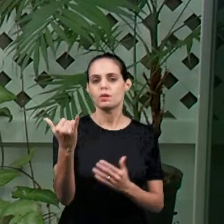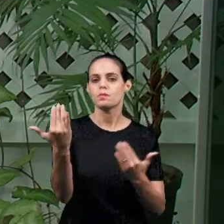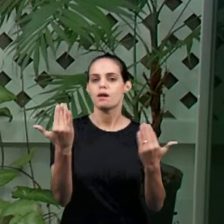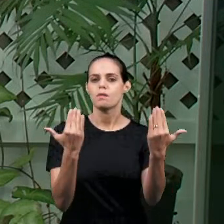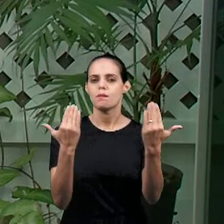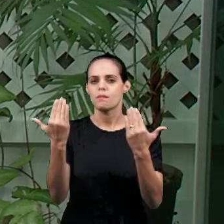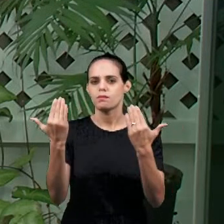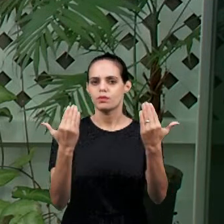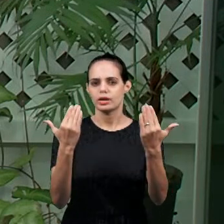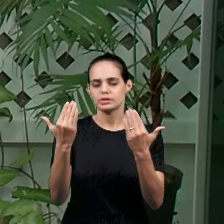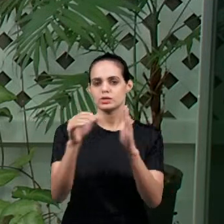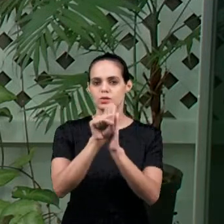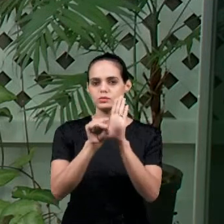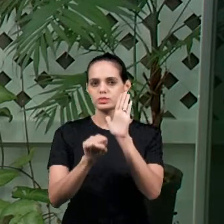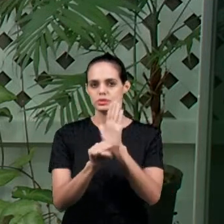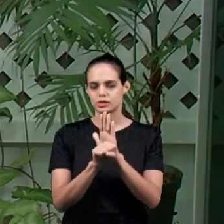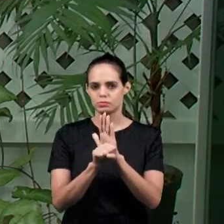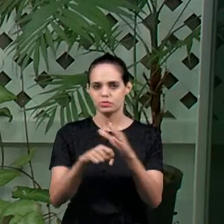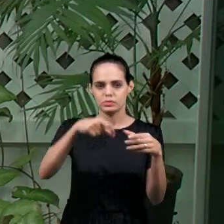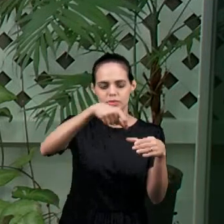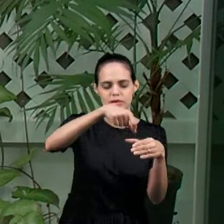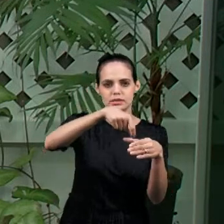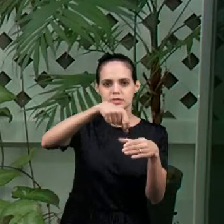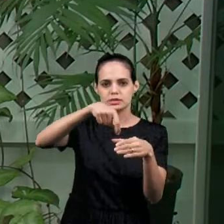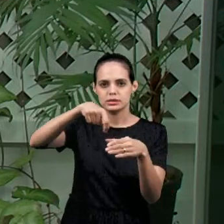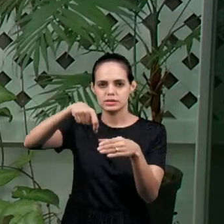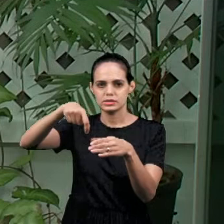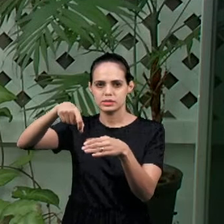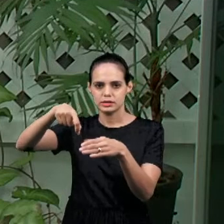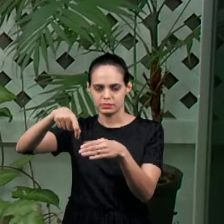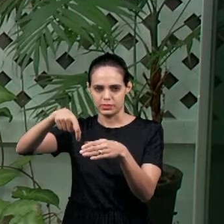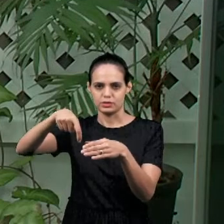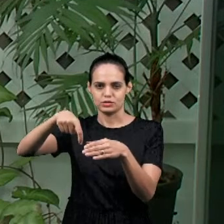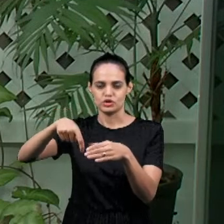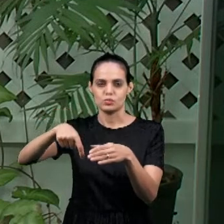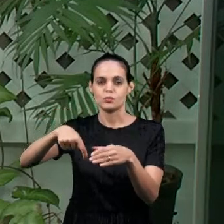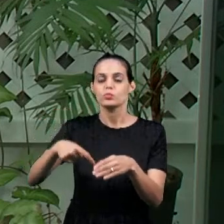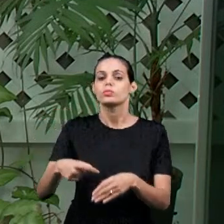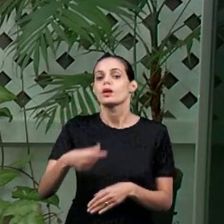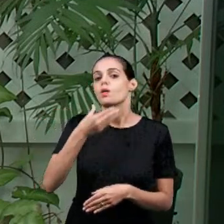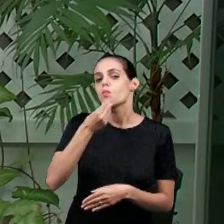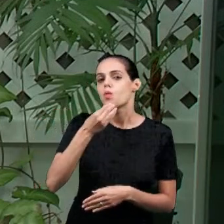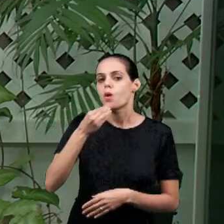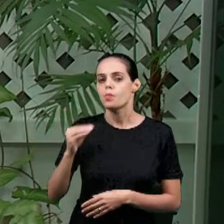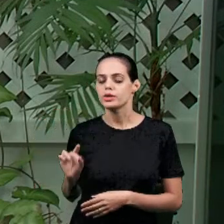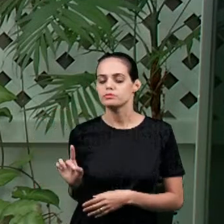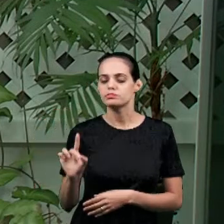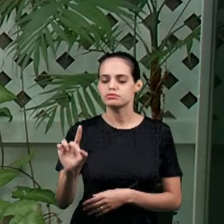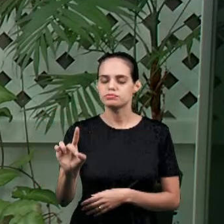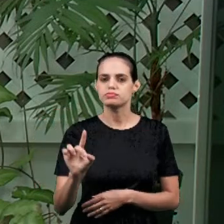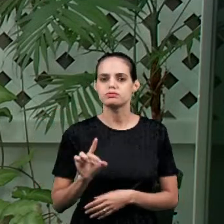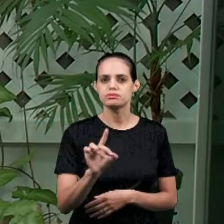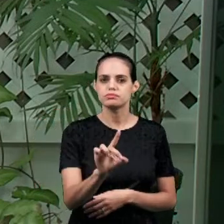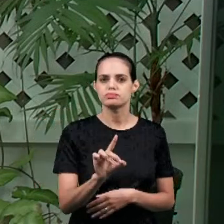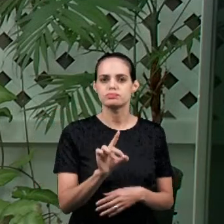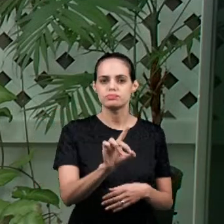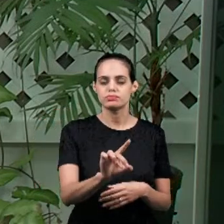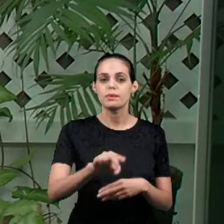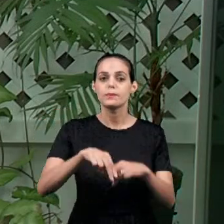da semente. Então, a primeira é o semeador saiu a semear. Então, foi o